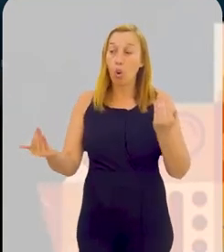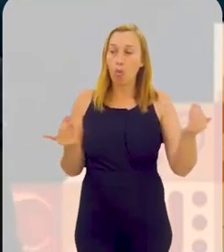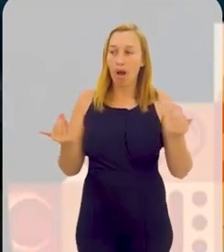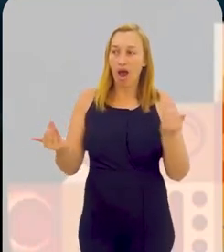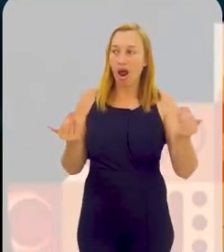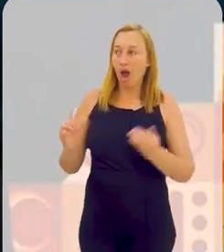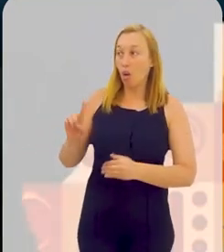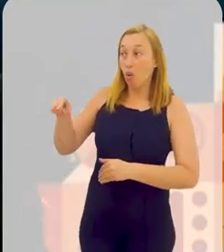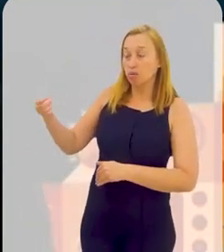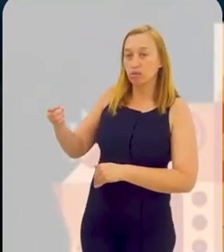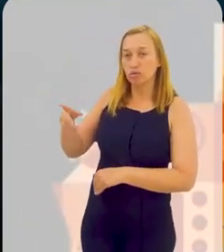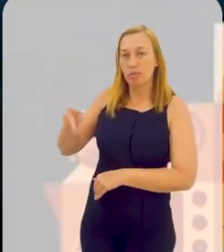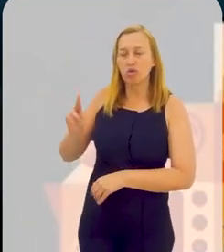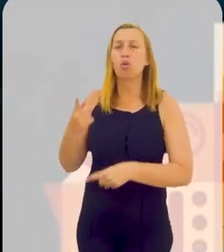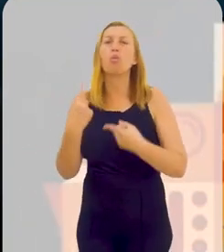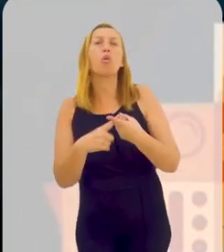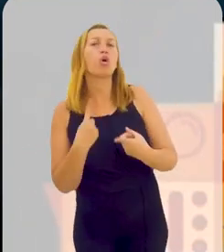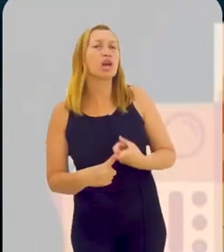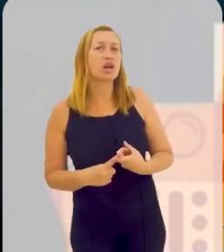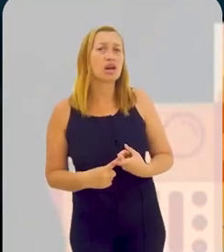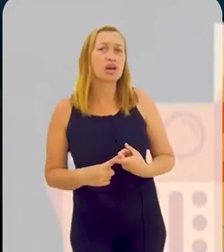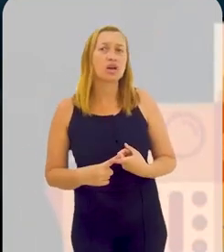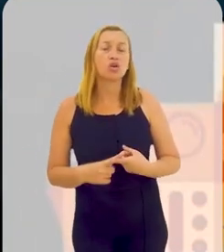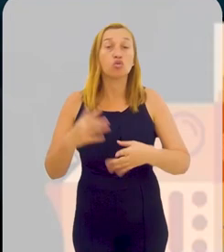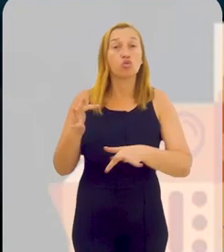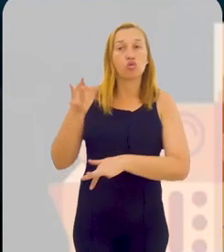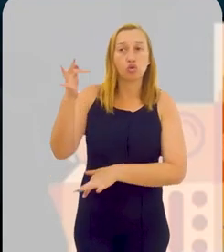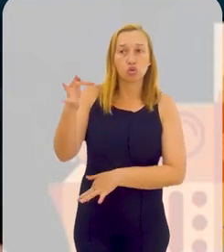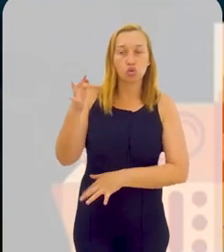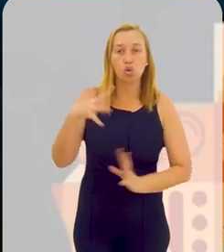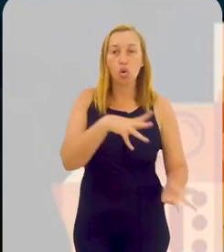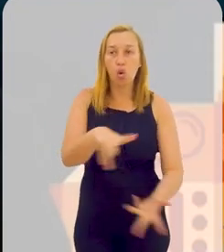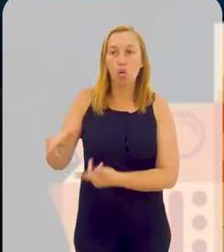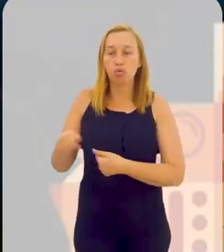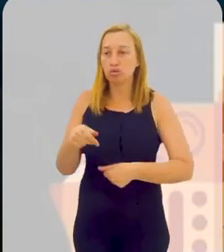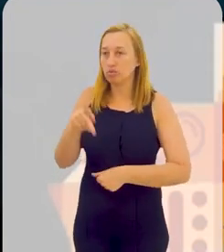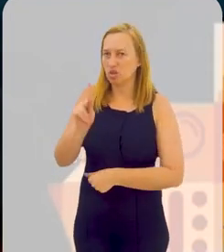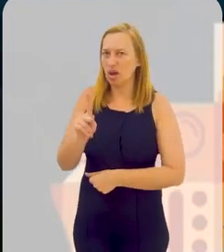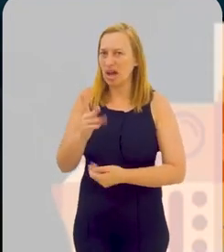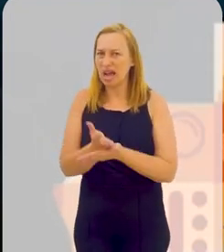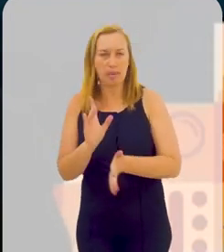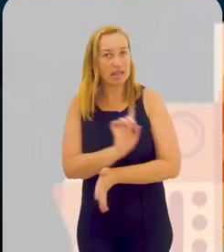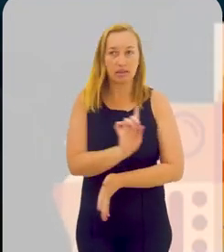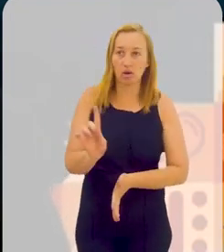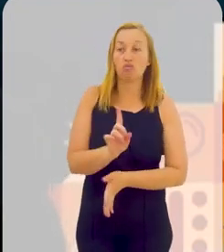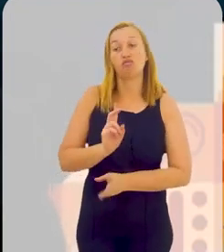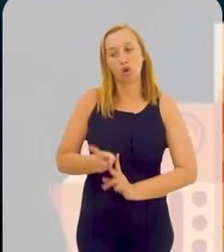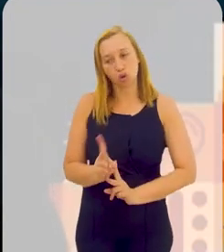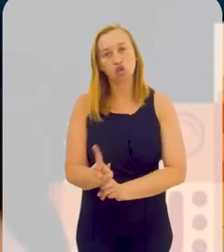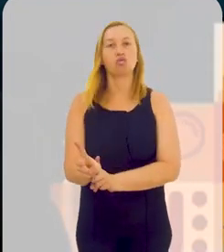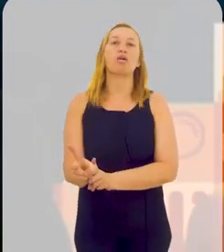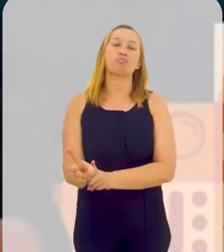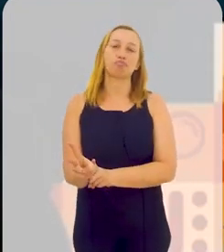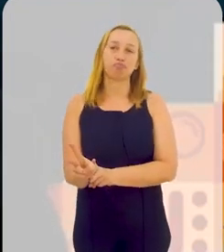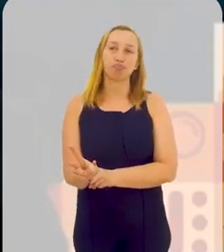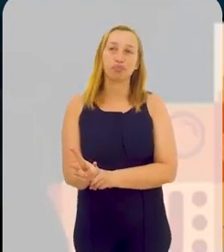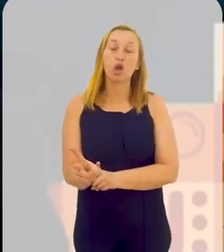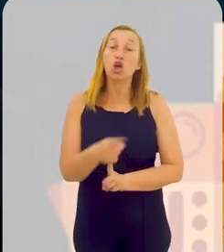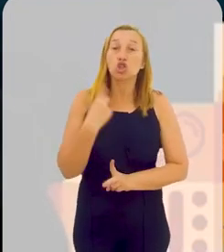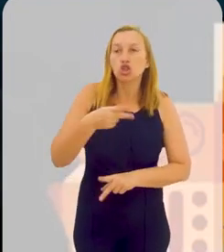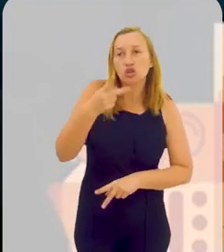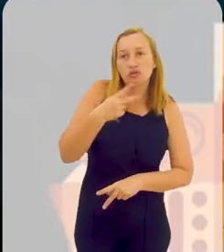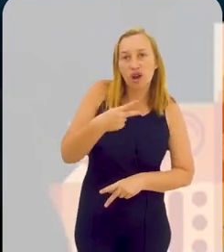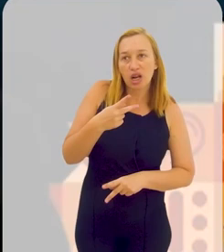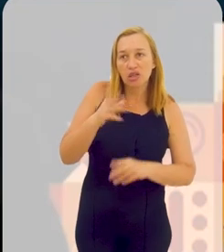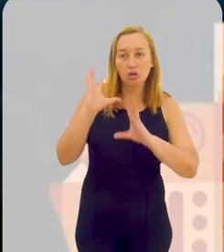quando comparado com os outros petróleos. Por que isso? Porque no futuro o mundo do petróleo não vai acabar, né? Ele vai continuar